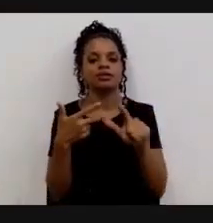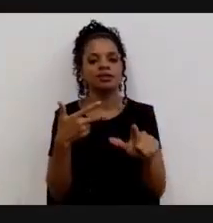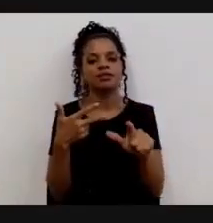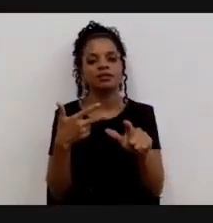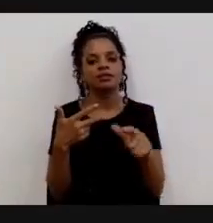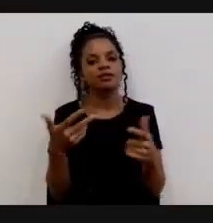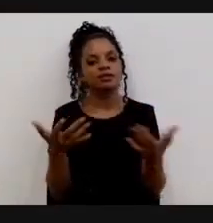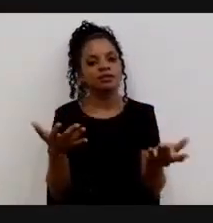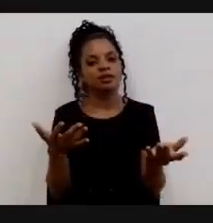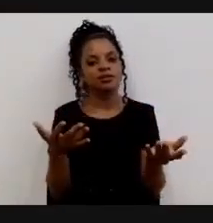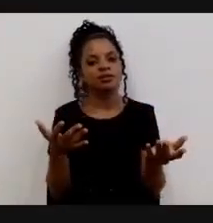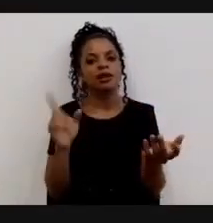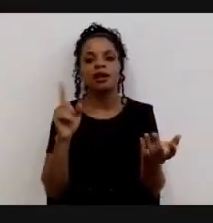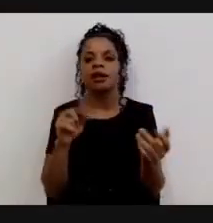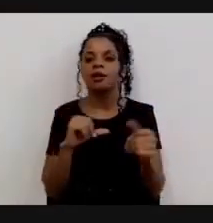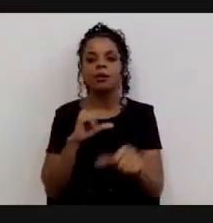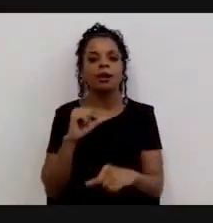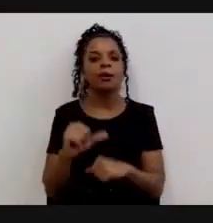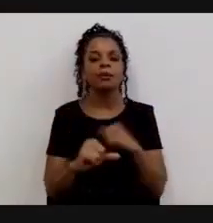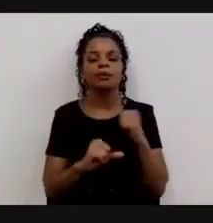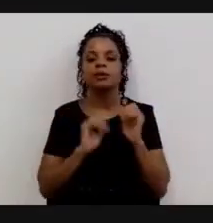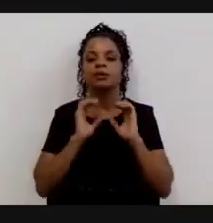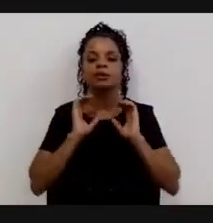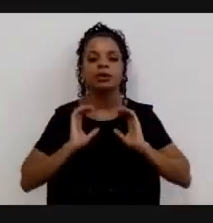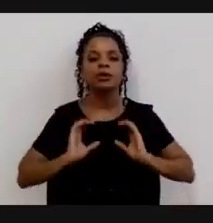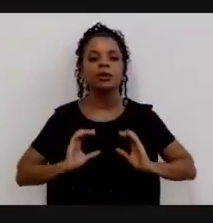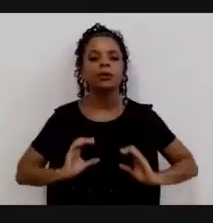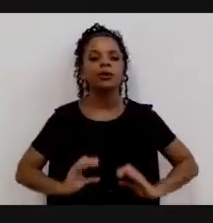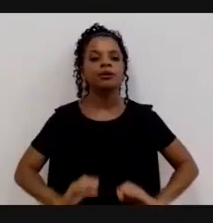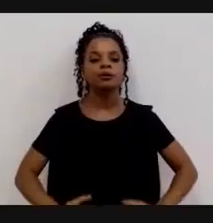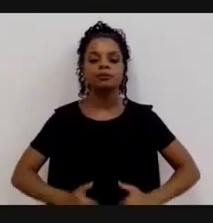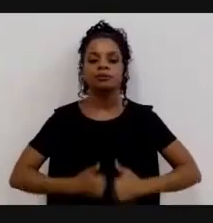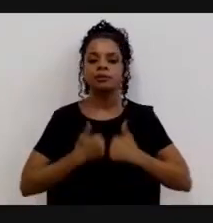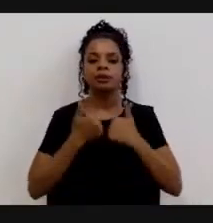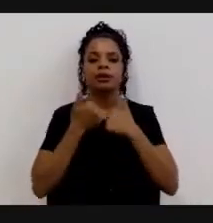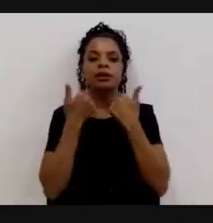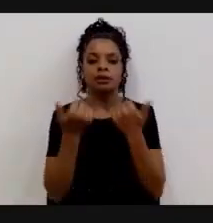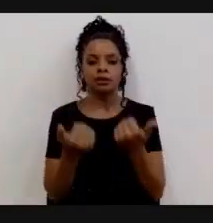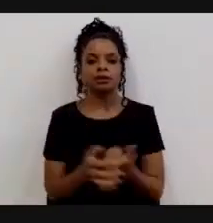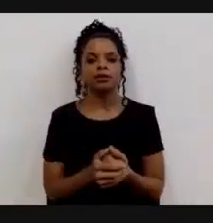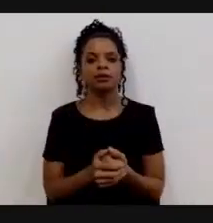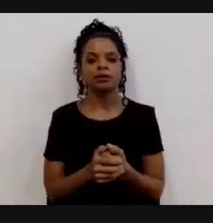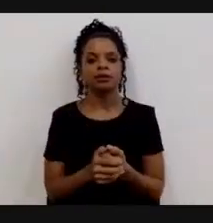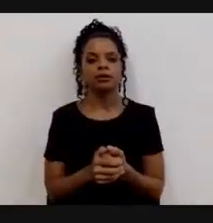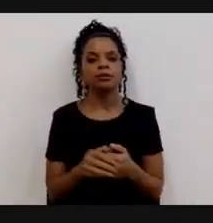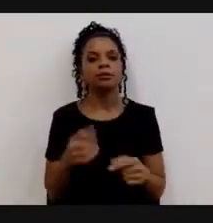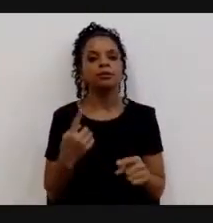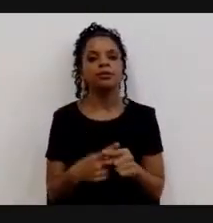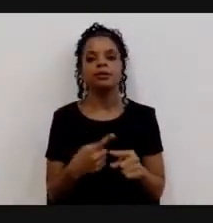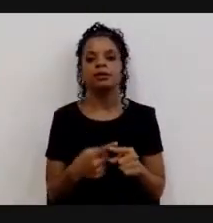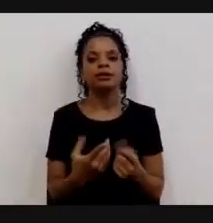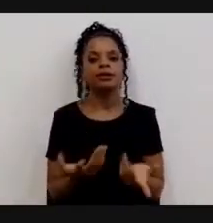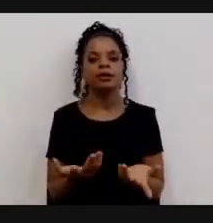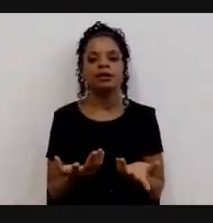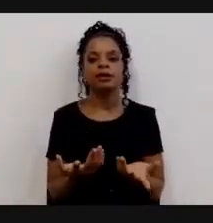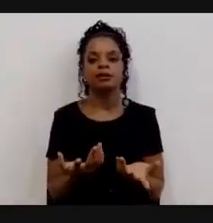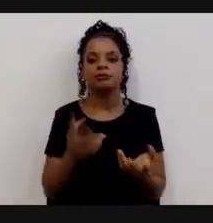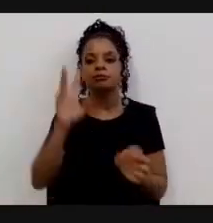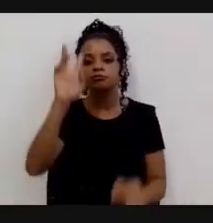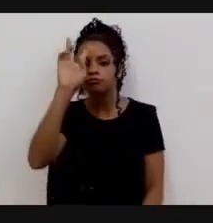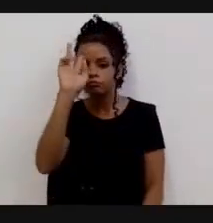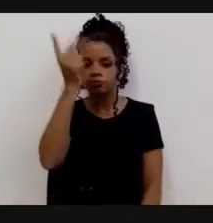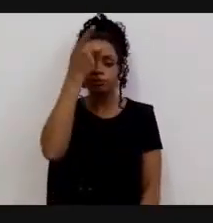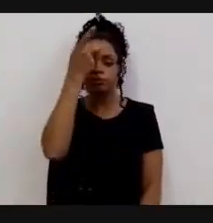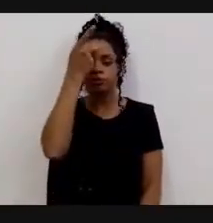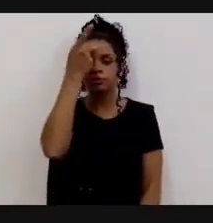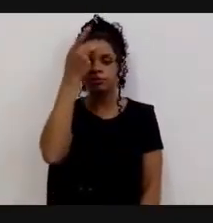já é uma mudança de mentalidade, uma metanoia que é maravilhosa. Porque ela saiu de lá curiosa.